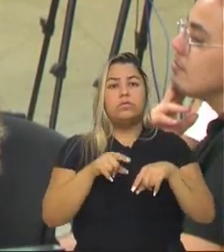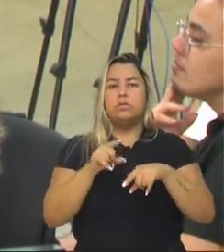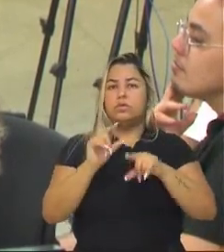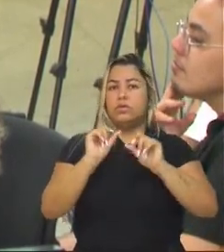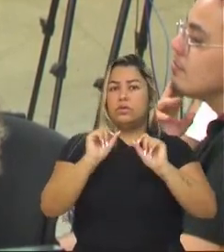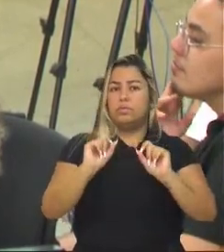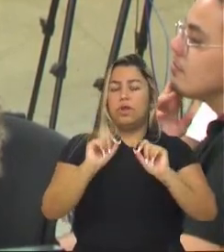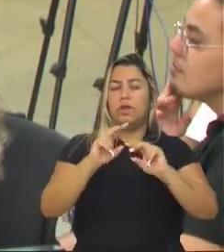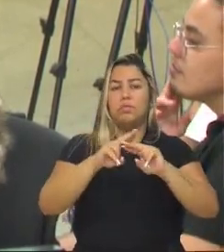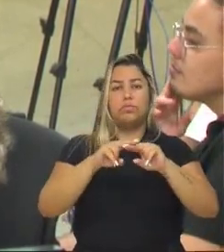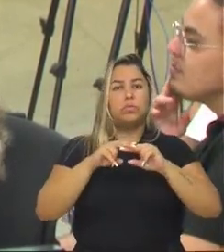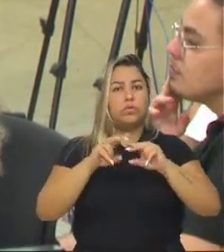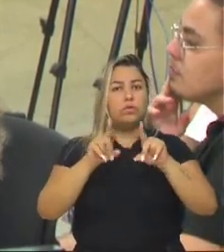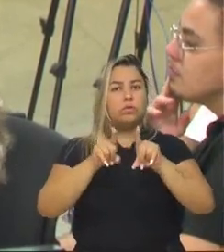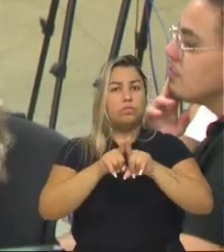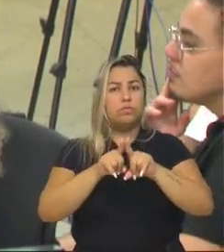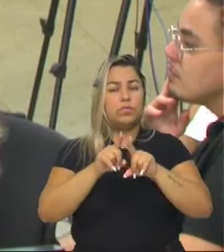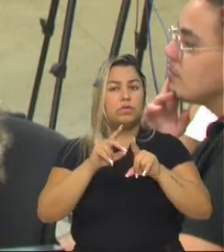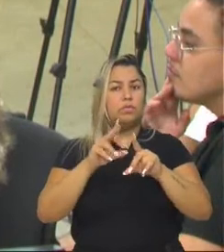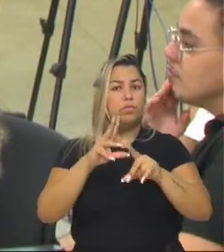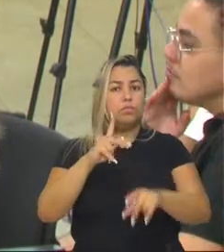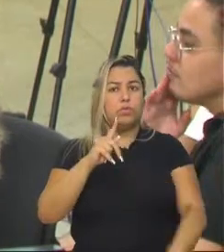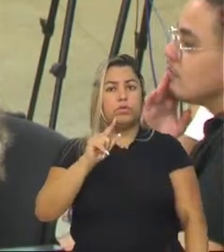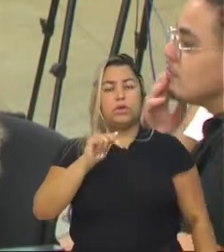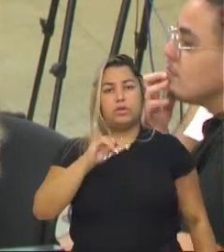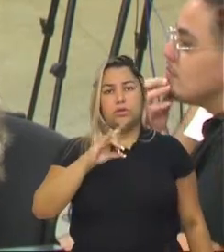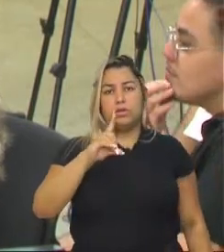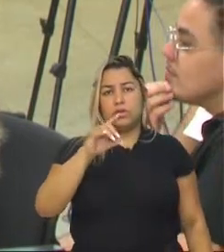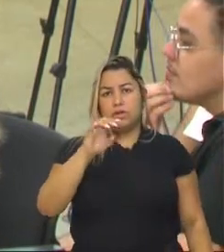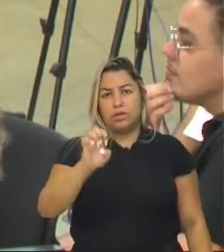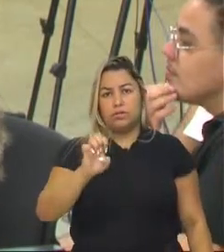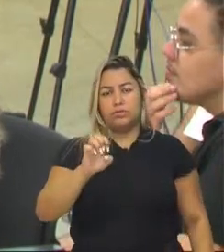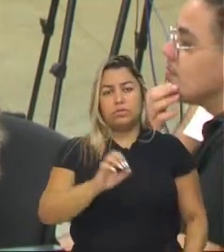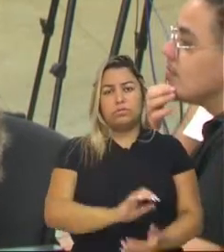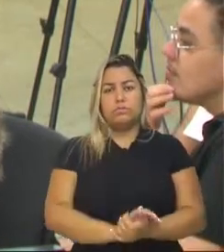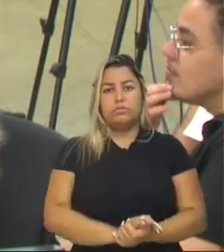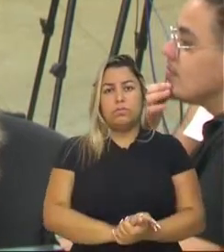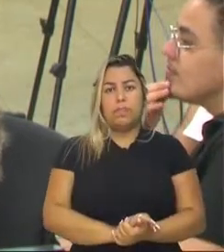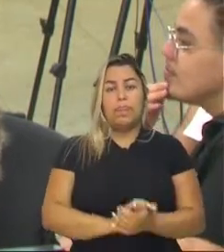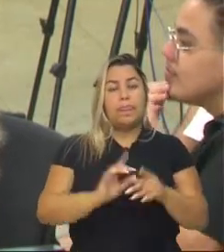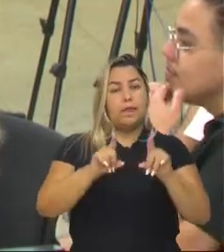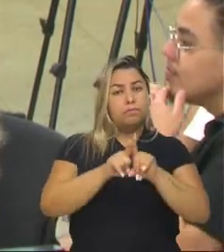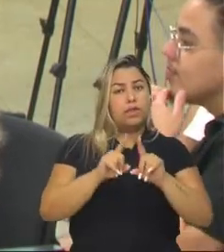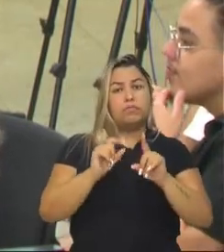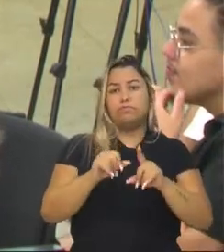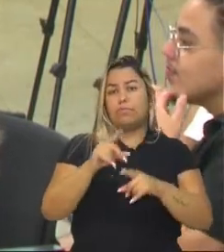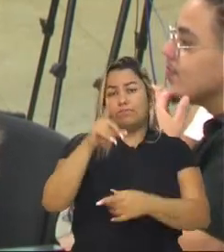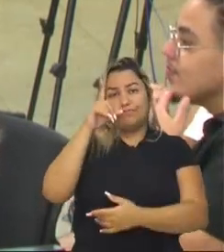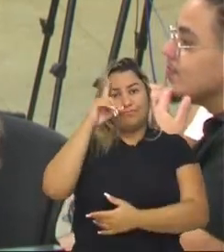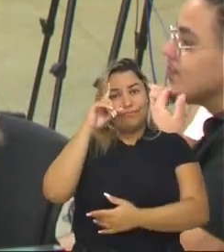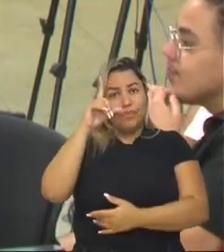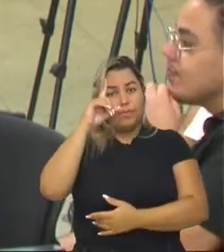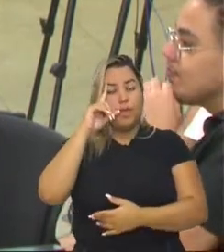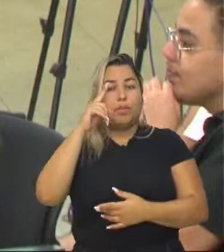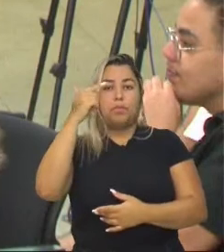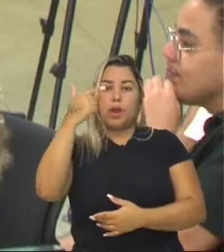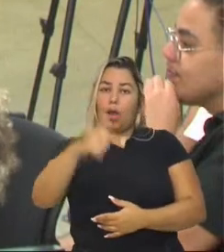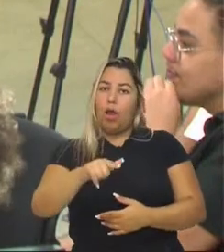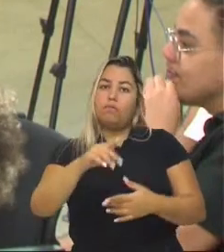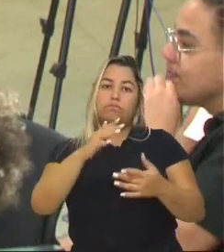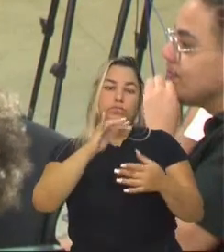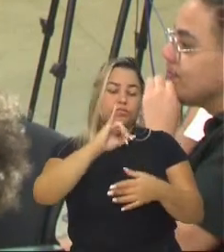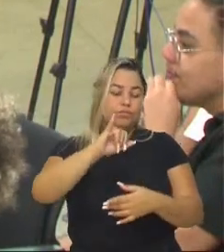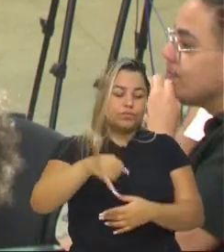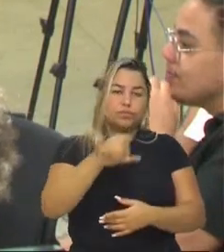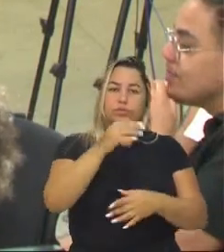pela normatividade, pela colonialidade. Então, é um exercício constante a gente poder nos abrir para outras possibilidades de escuta